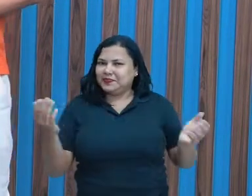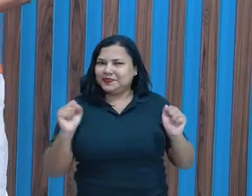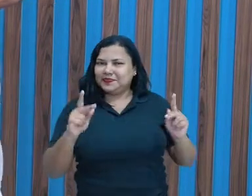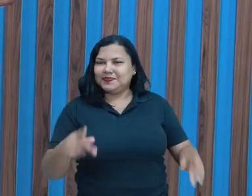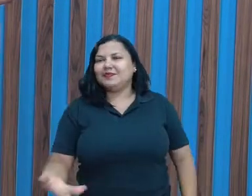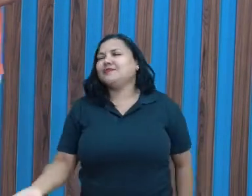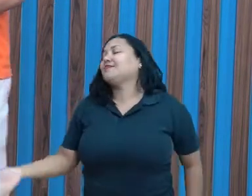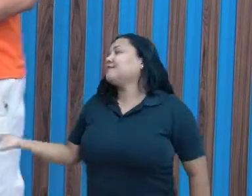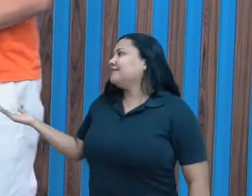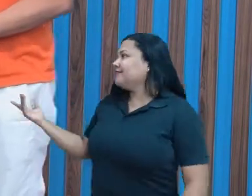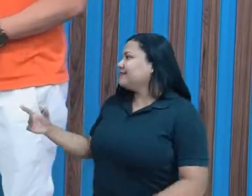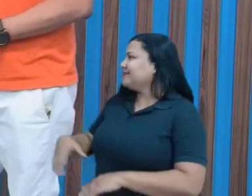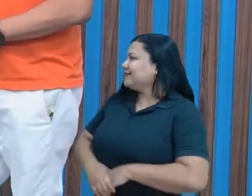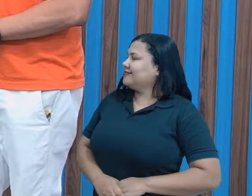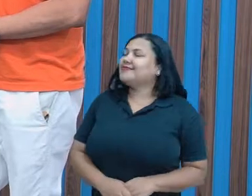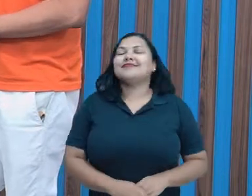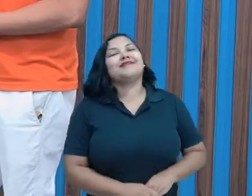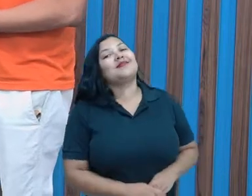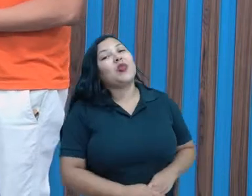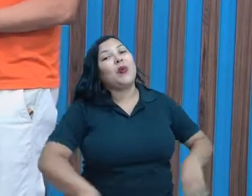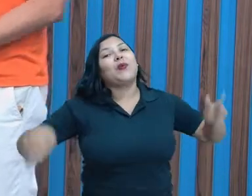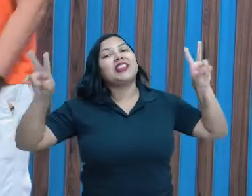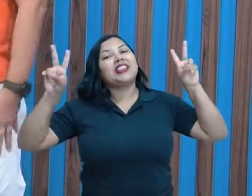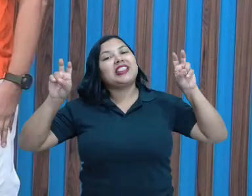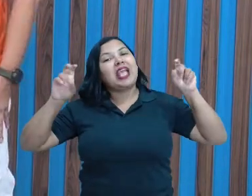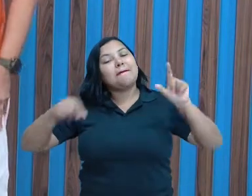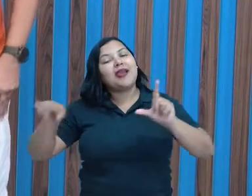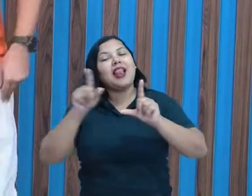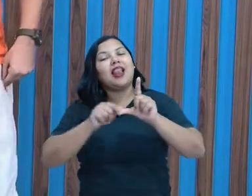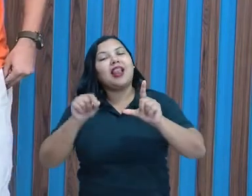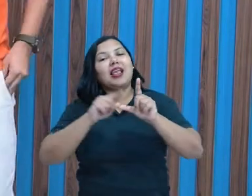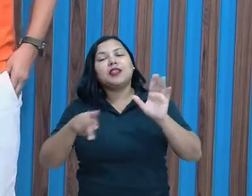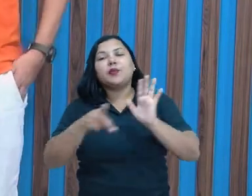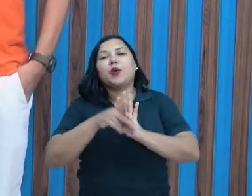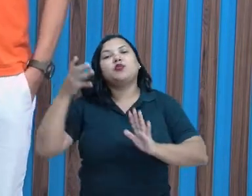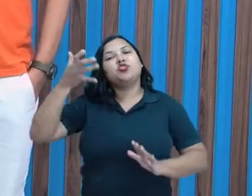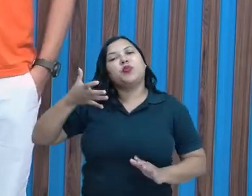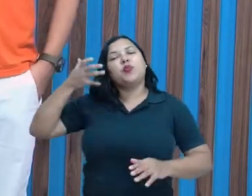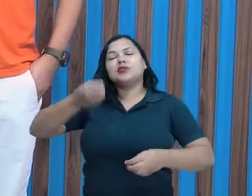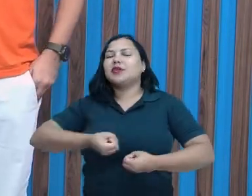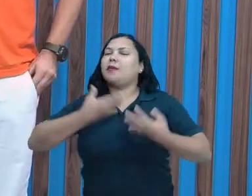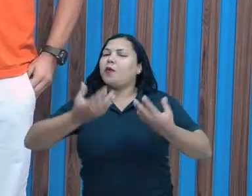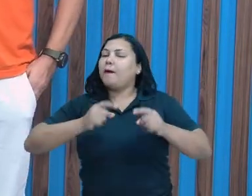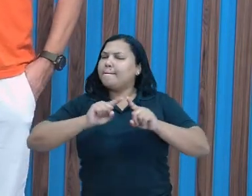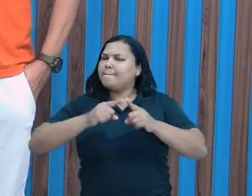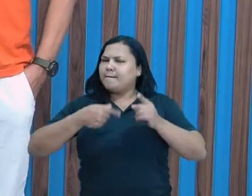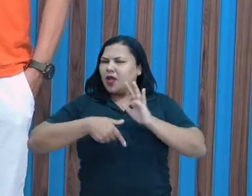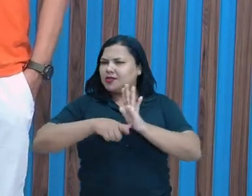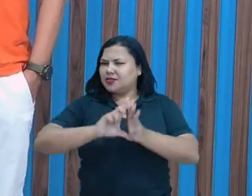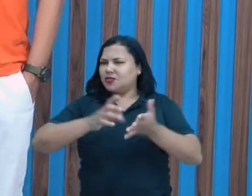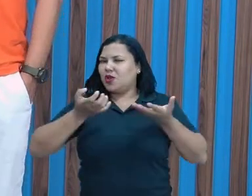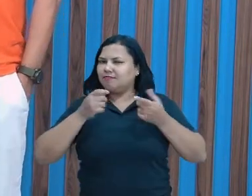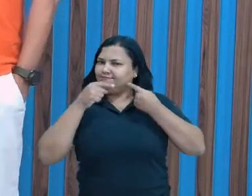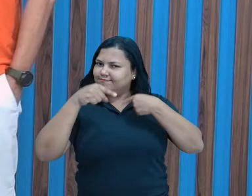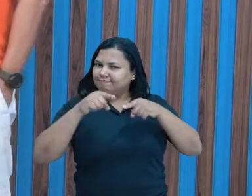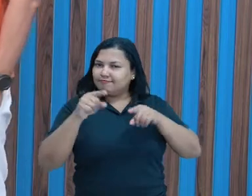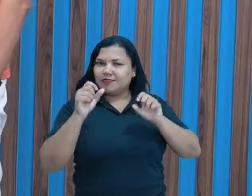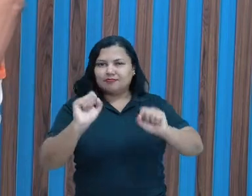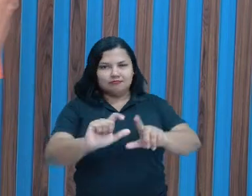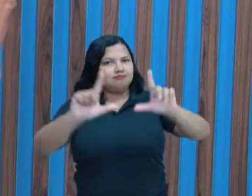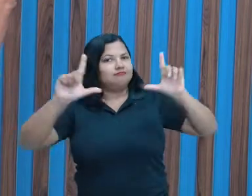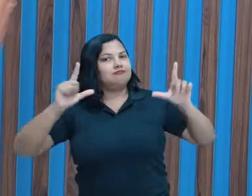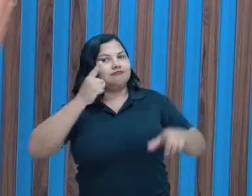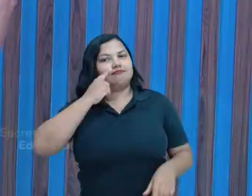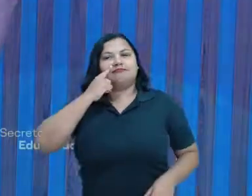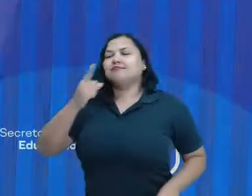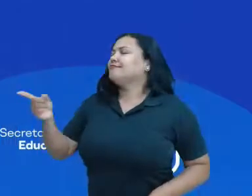Então, nosso assunto de hoje é letras de música e poema, mas antes eu vou trazer uma provocação para vocês, tá? Abre a tela aí, ó.